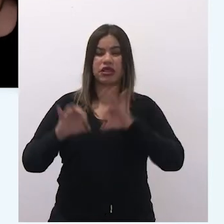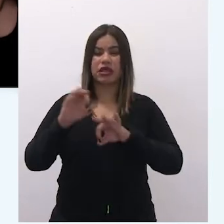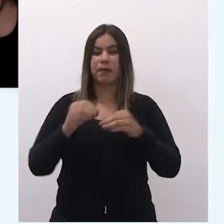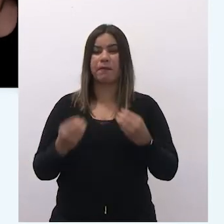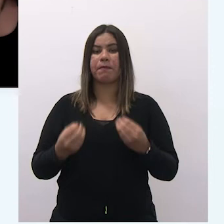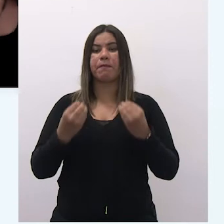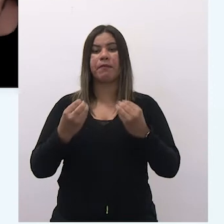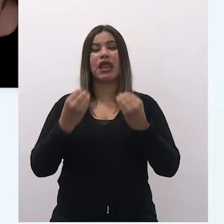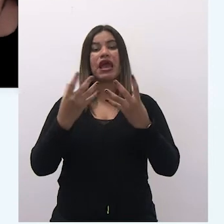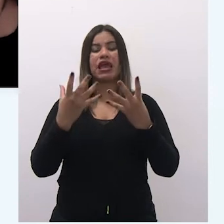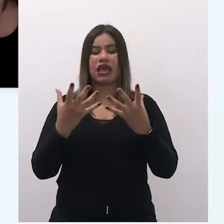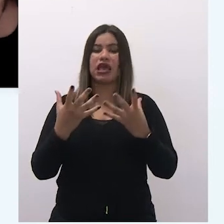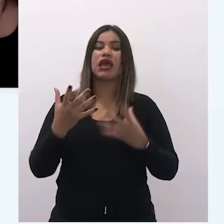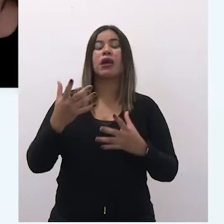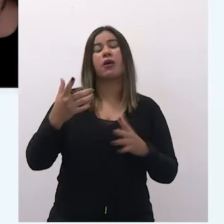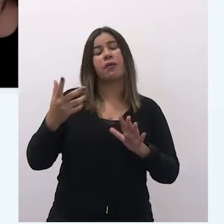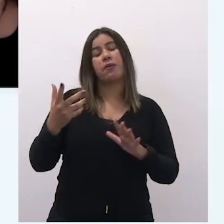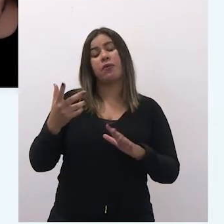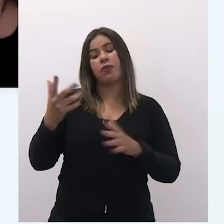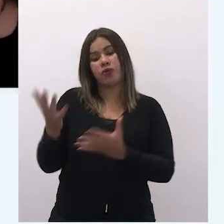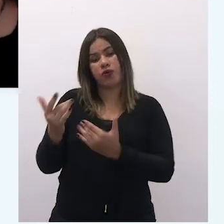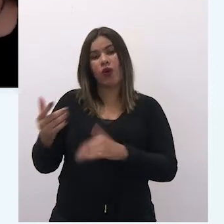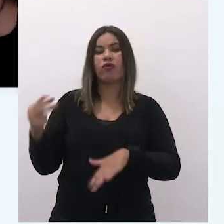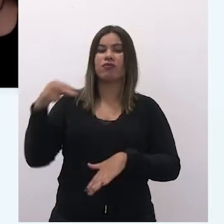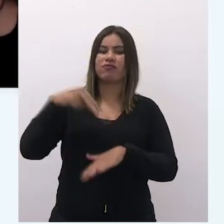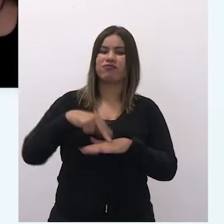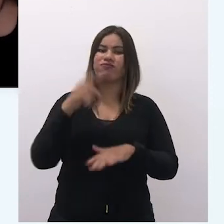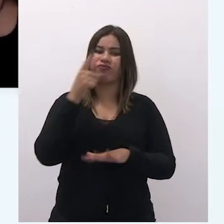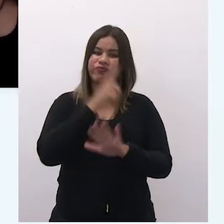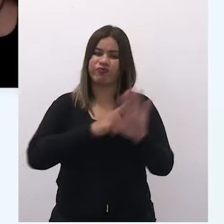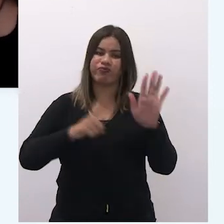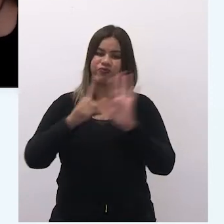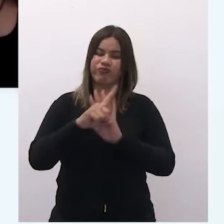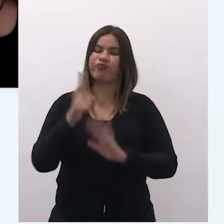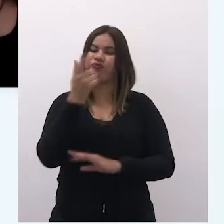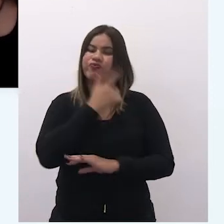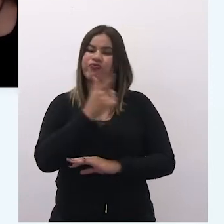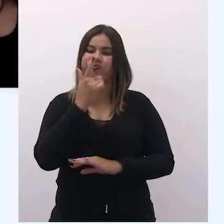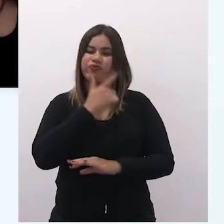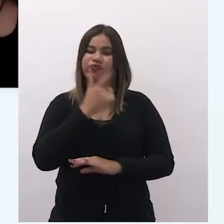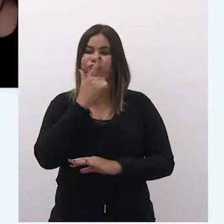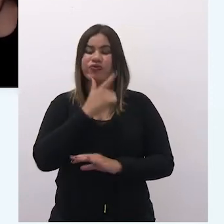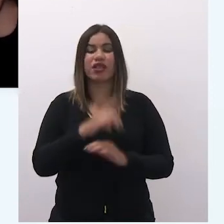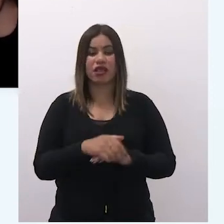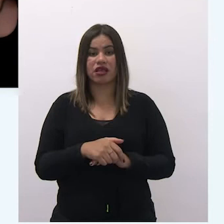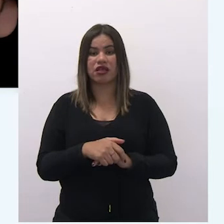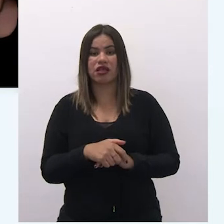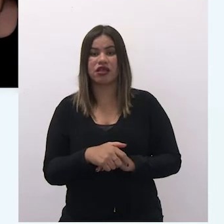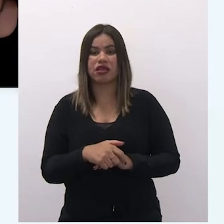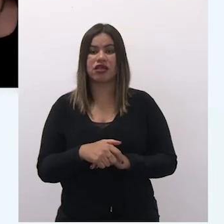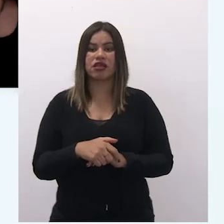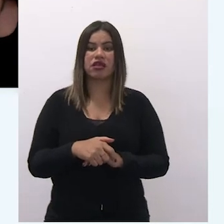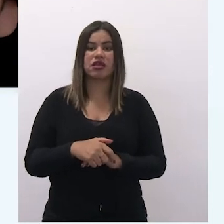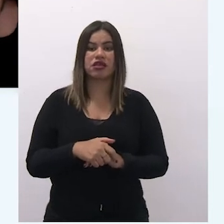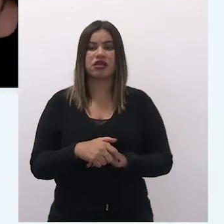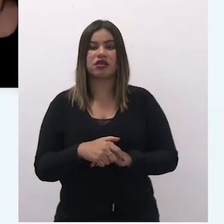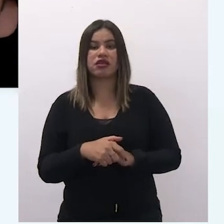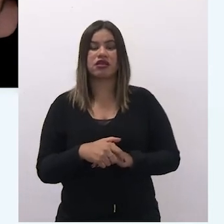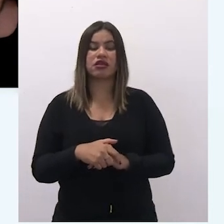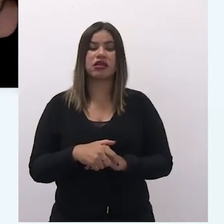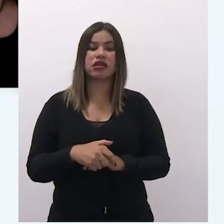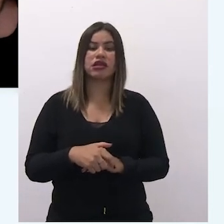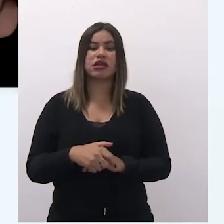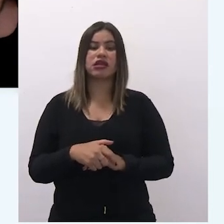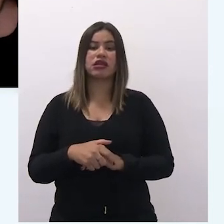haja esse protagonismo, para que ele realmente seja exercido, e para que fuja-se, né, desse comportamento